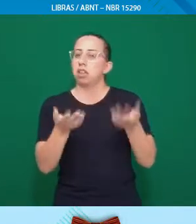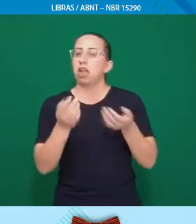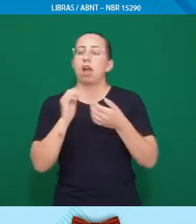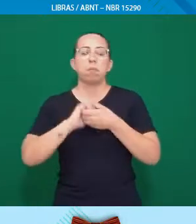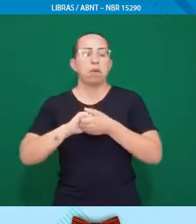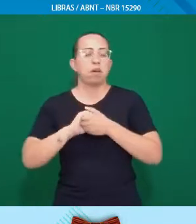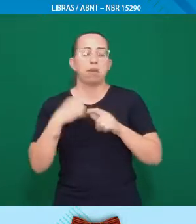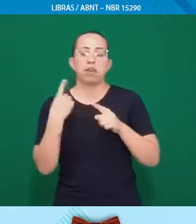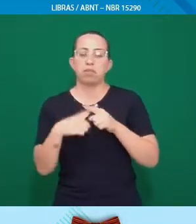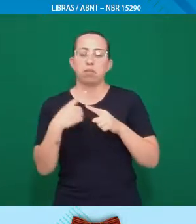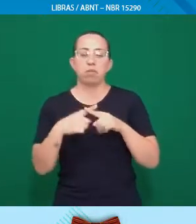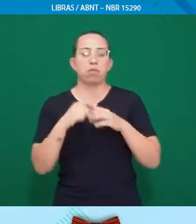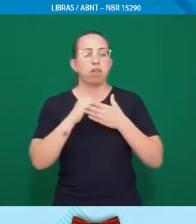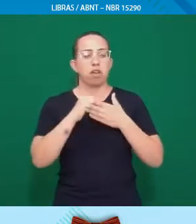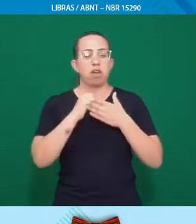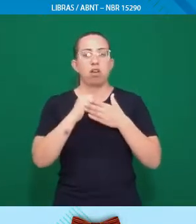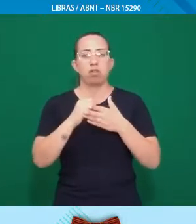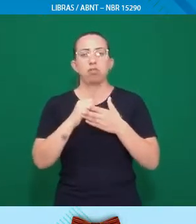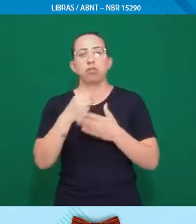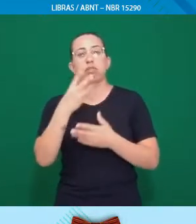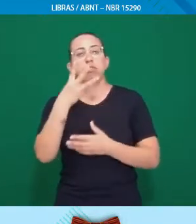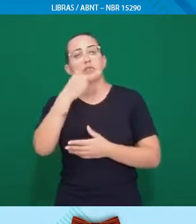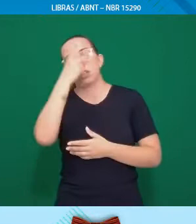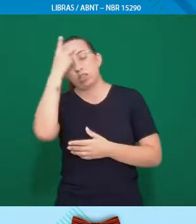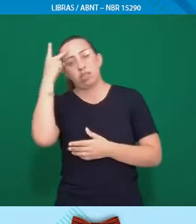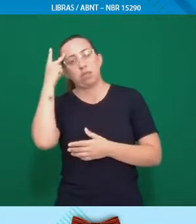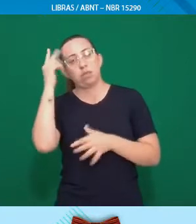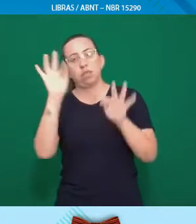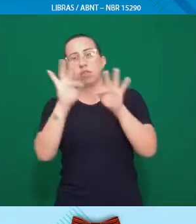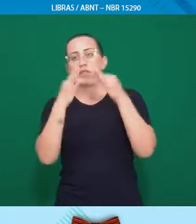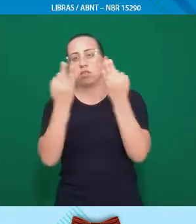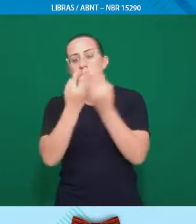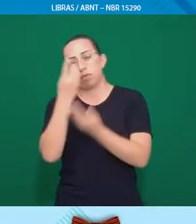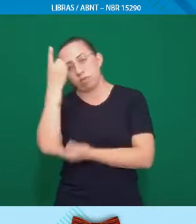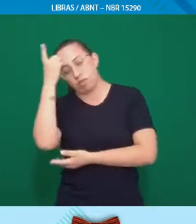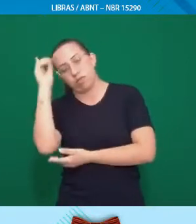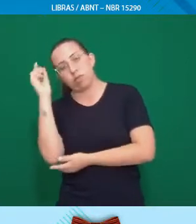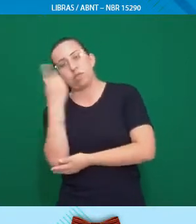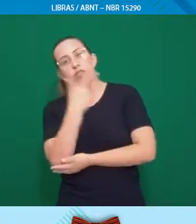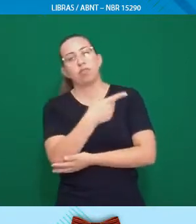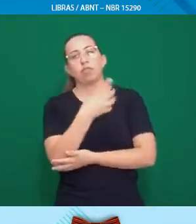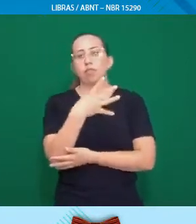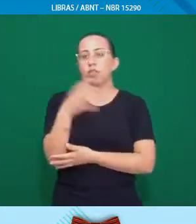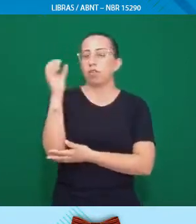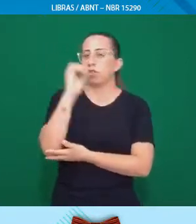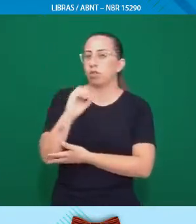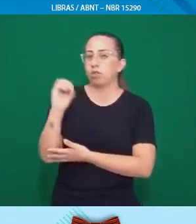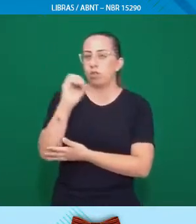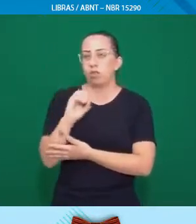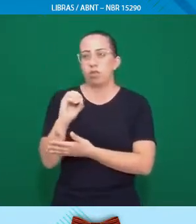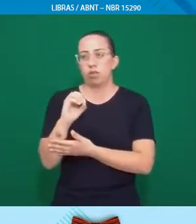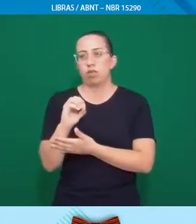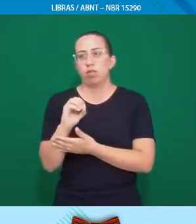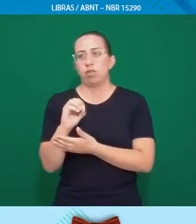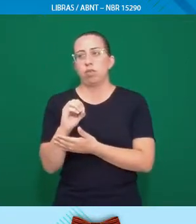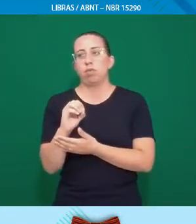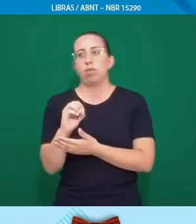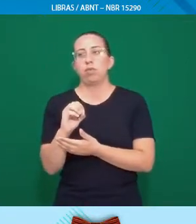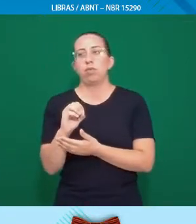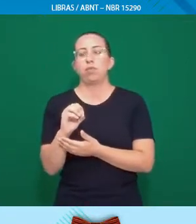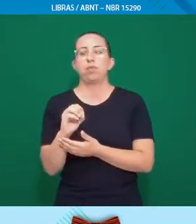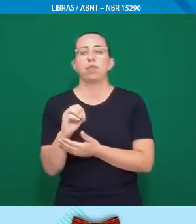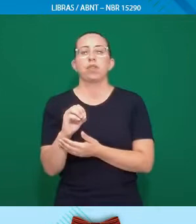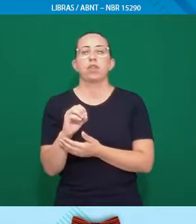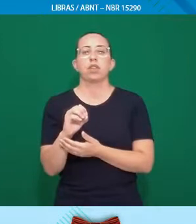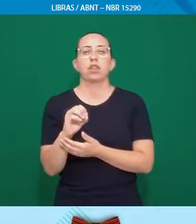buscari pela atitude de salvar três pessoas da mesma família no dia vinte e quatro de outubro de dois mil e 21 ocasião em que as vítimas